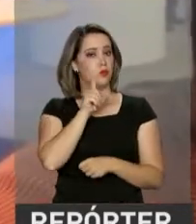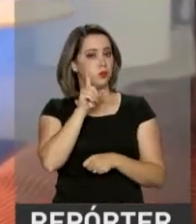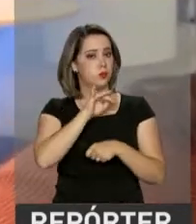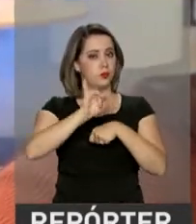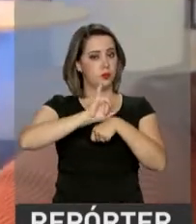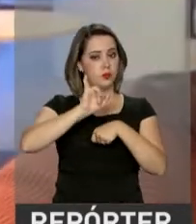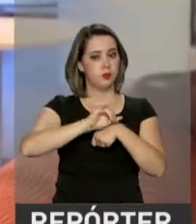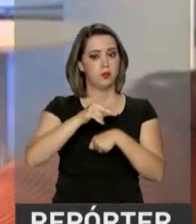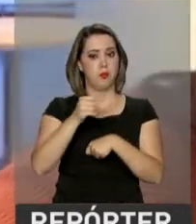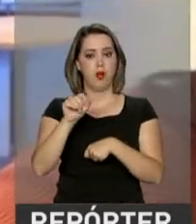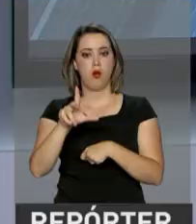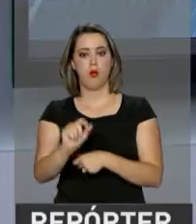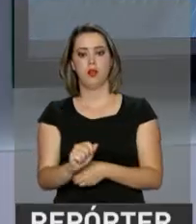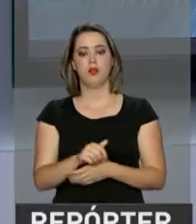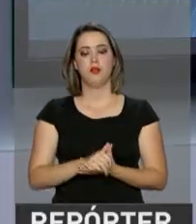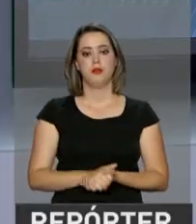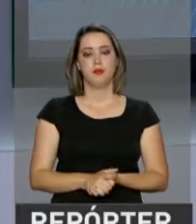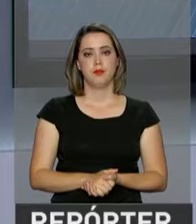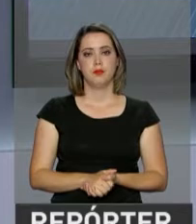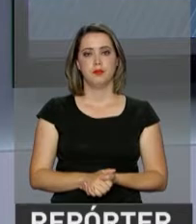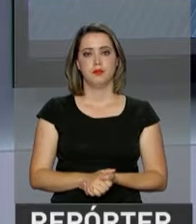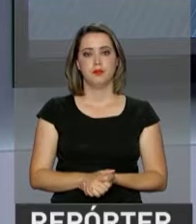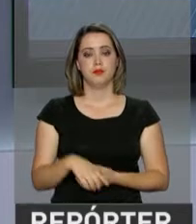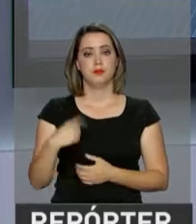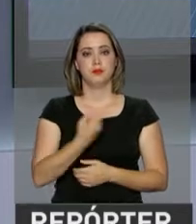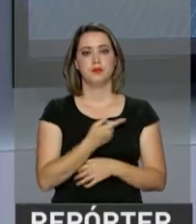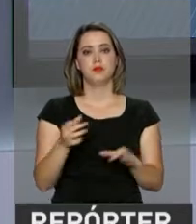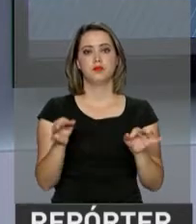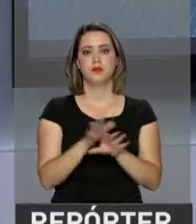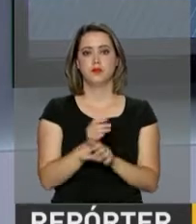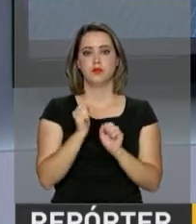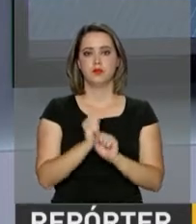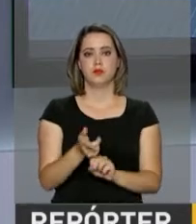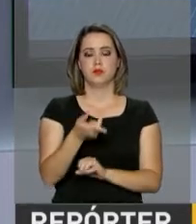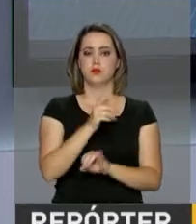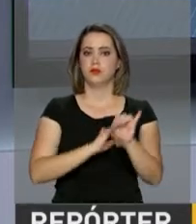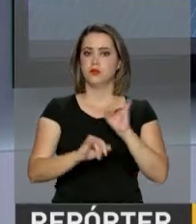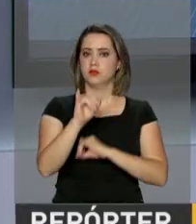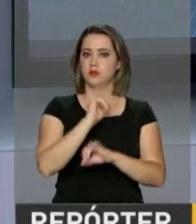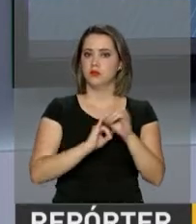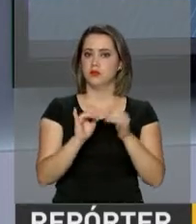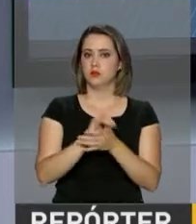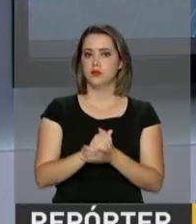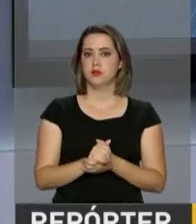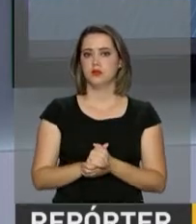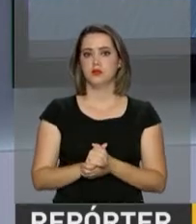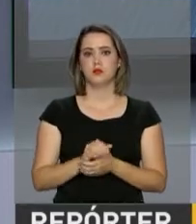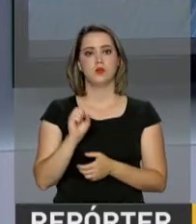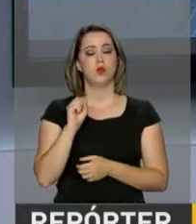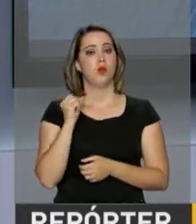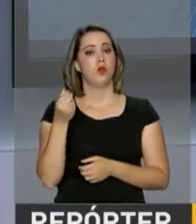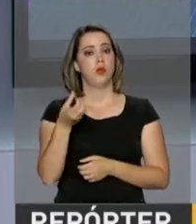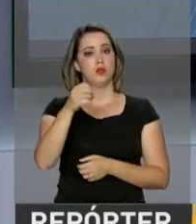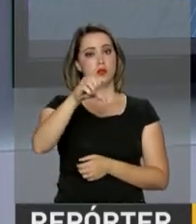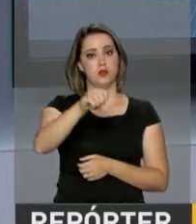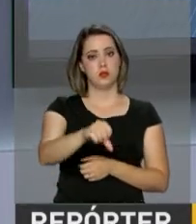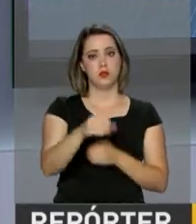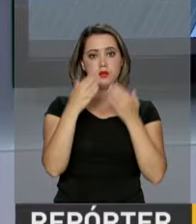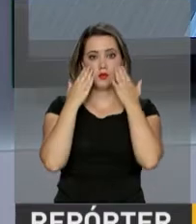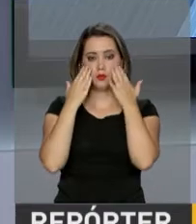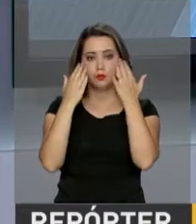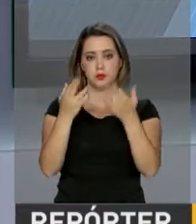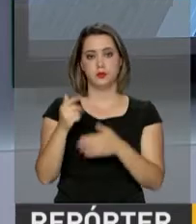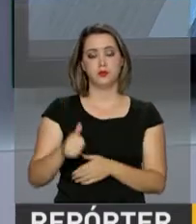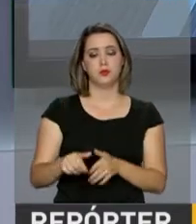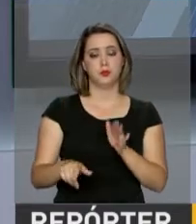Estados Unidos, Paola de Orte. Nós ficamos por aqui, podemos voltar a qualquer momento com mais informações, ou amanhã às